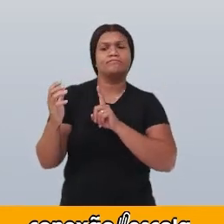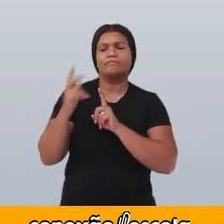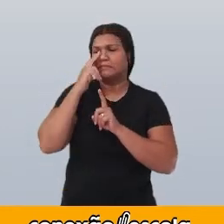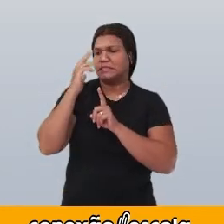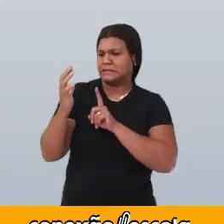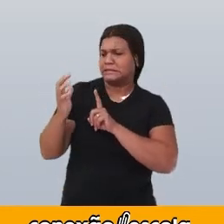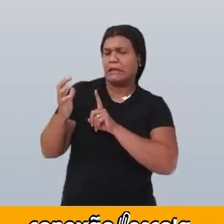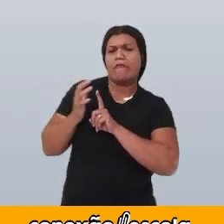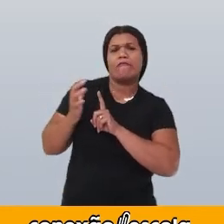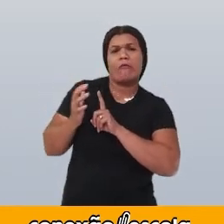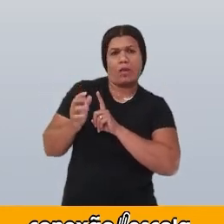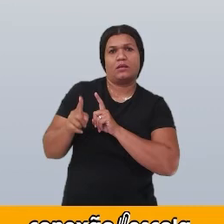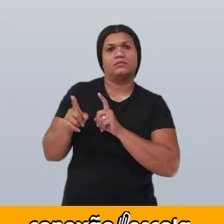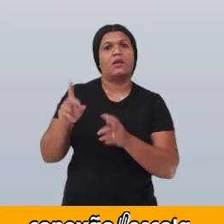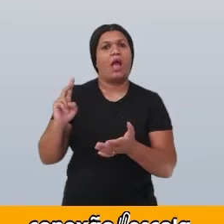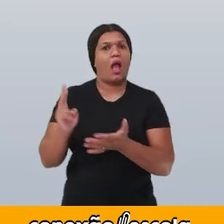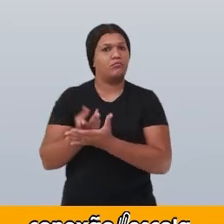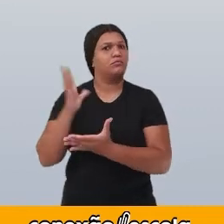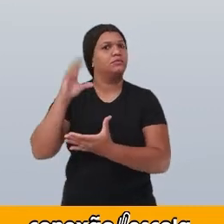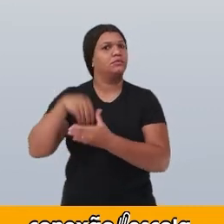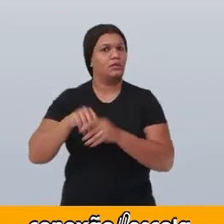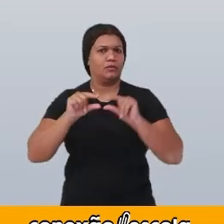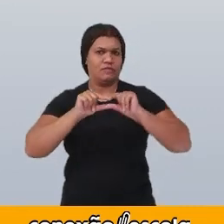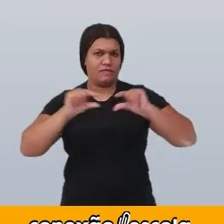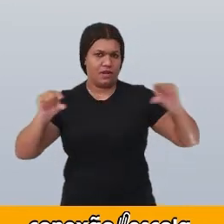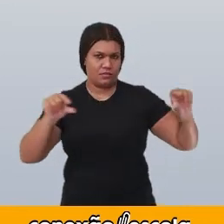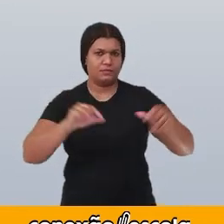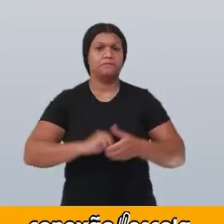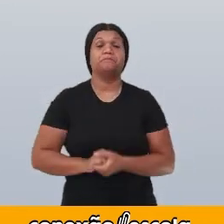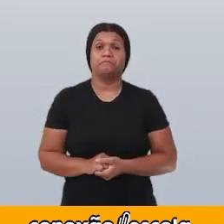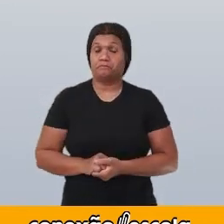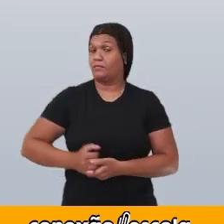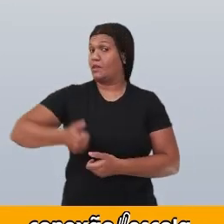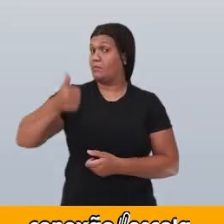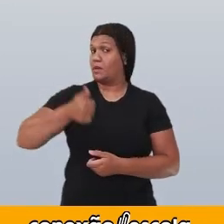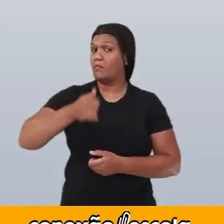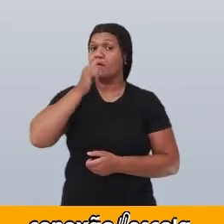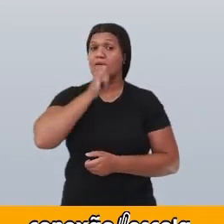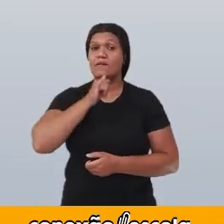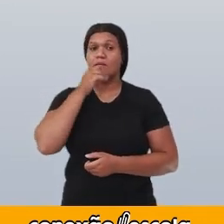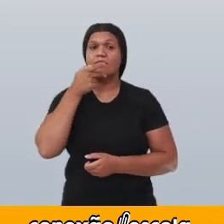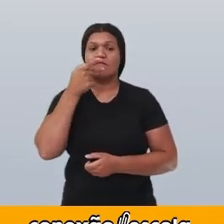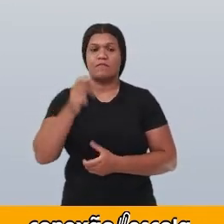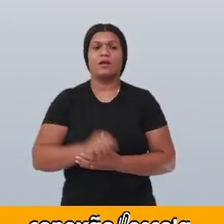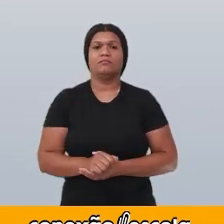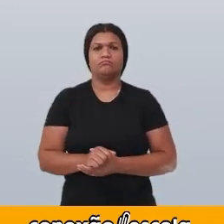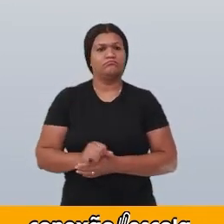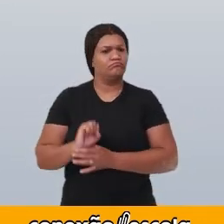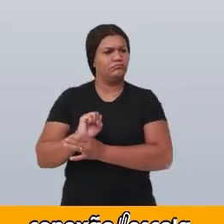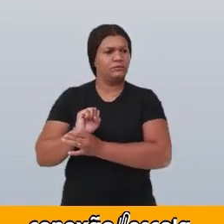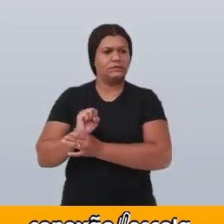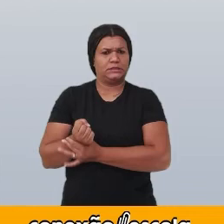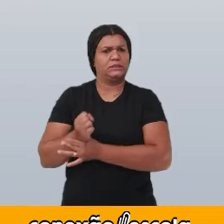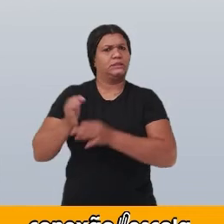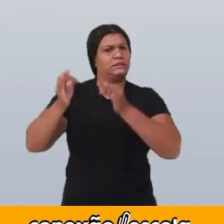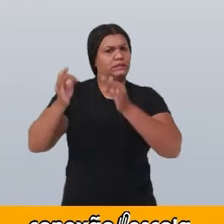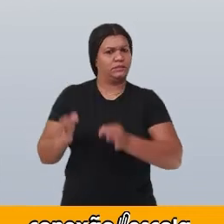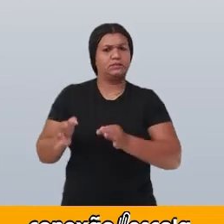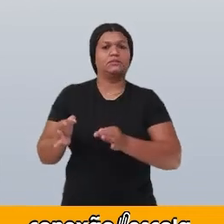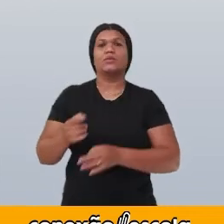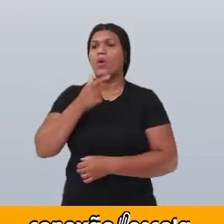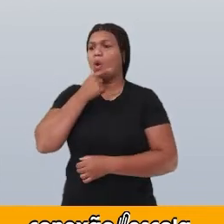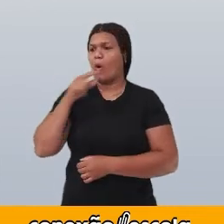esses modalizadores produzem no texto. O primeiro exemplo diz: seguramente um homem foi